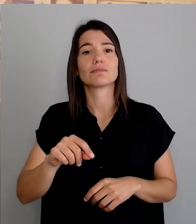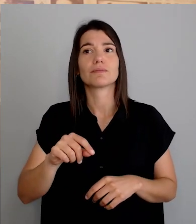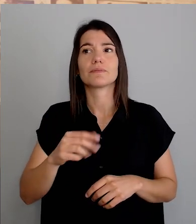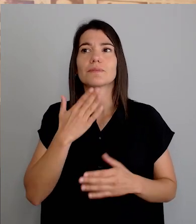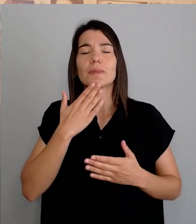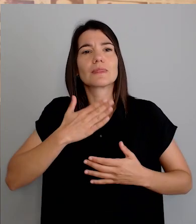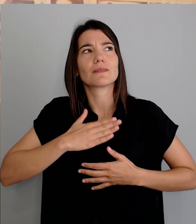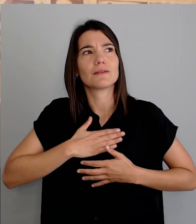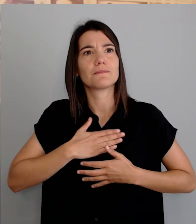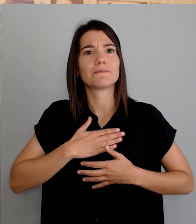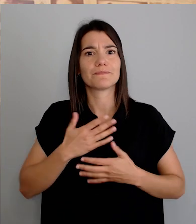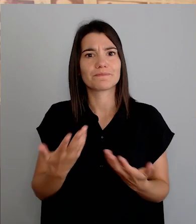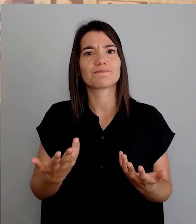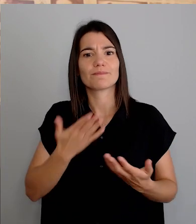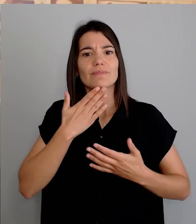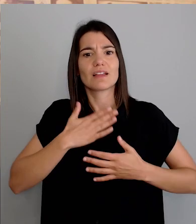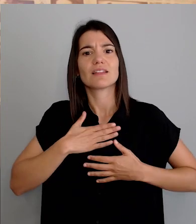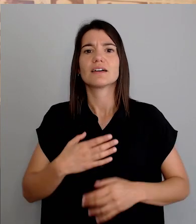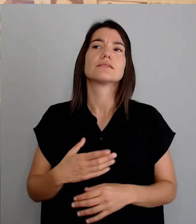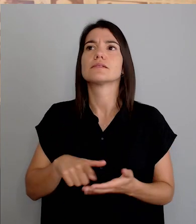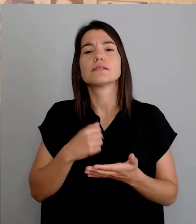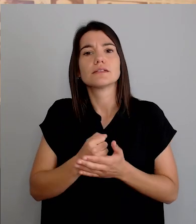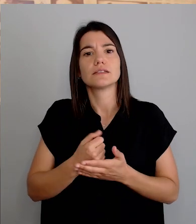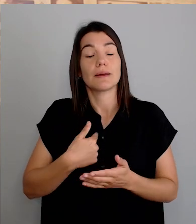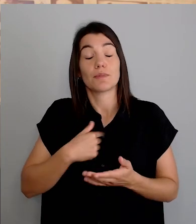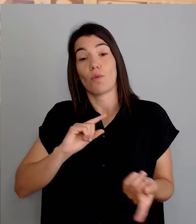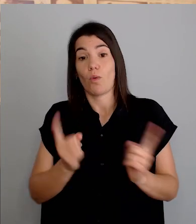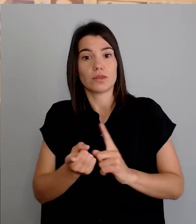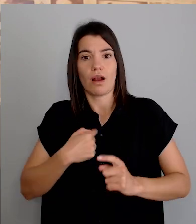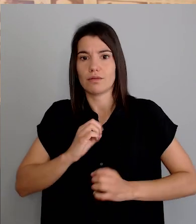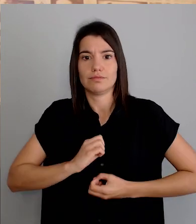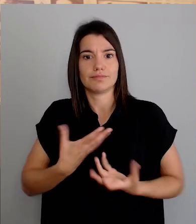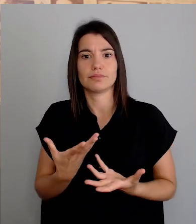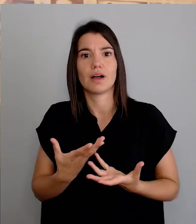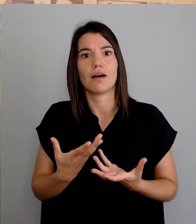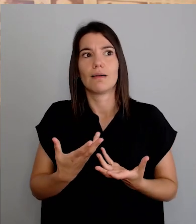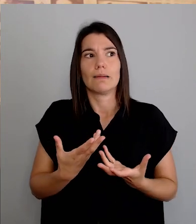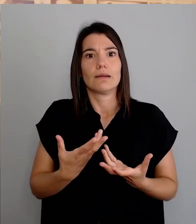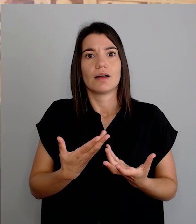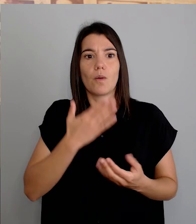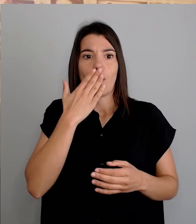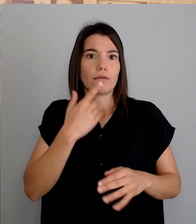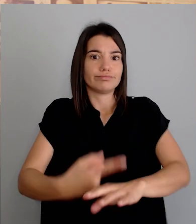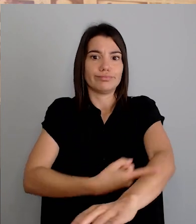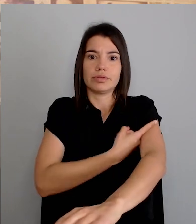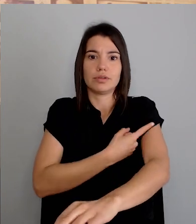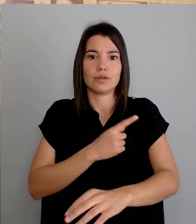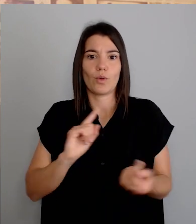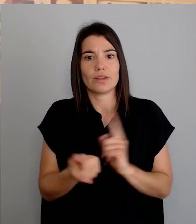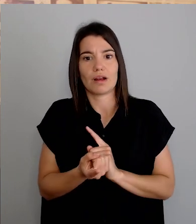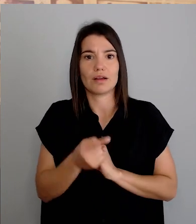E que me faz, Que me faz sempre por reação, Passar para o